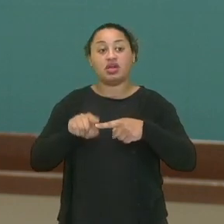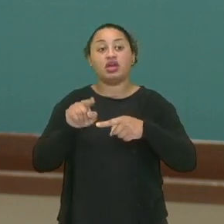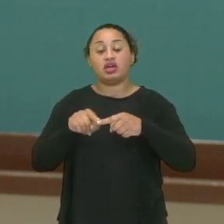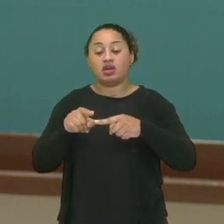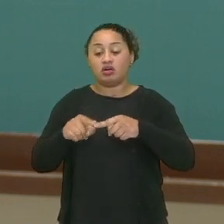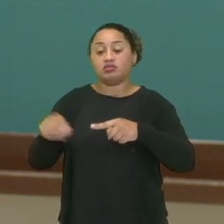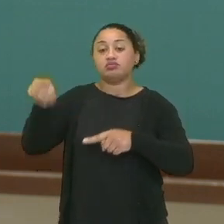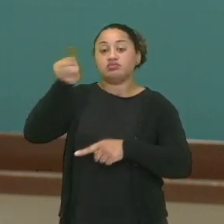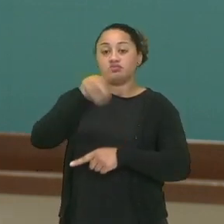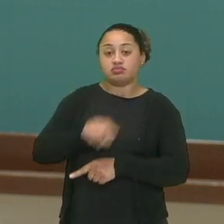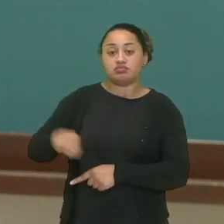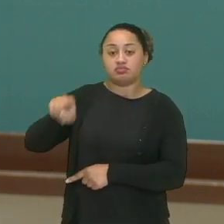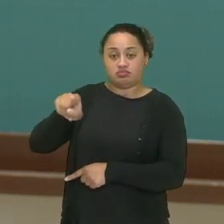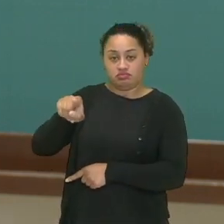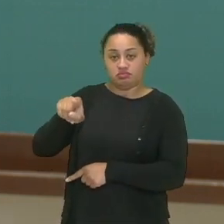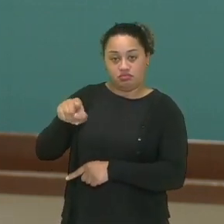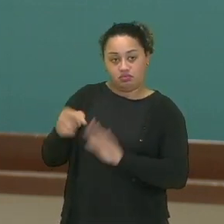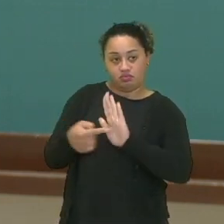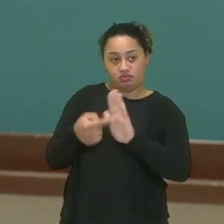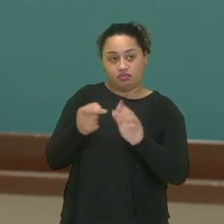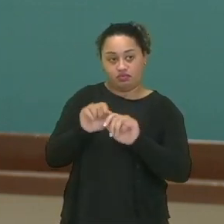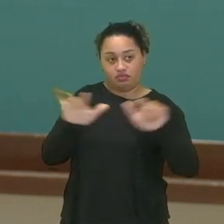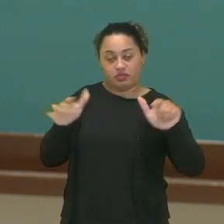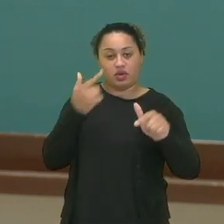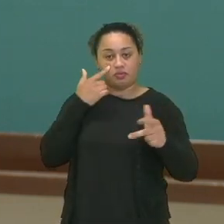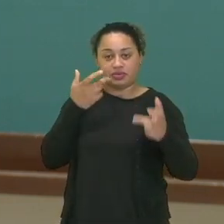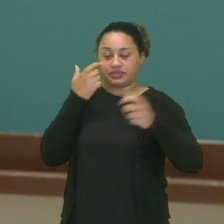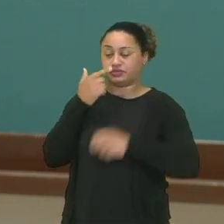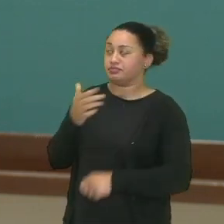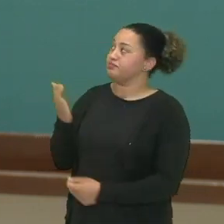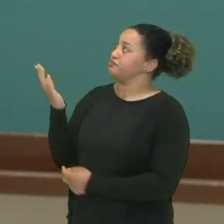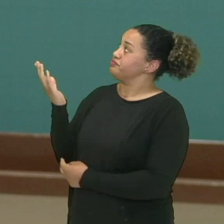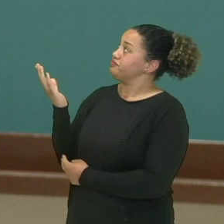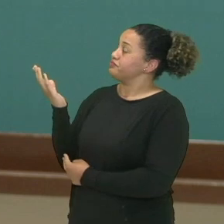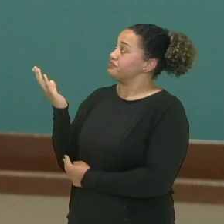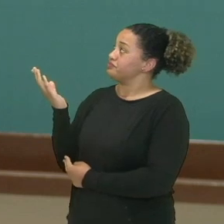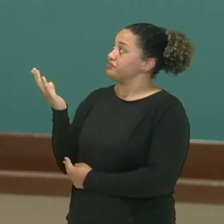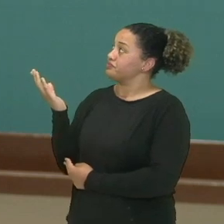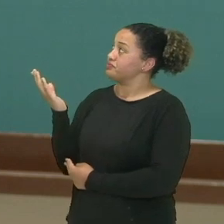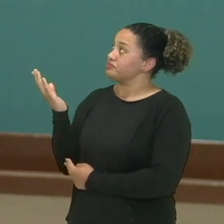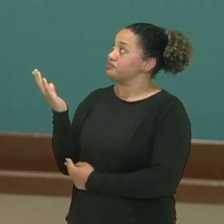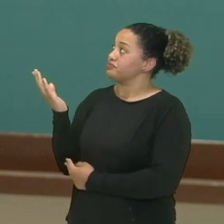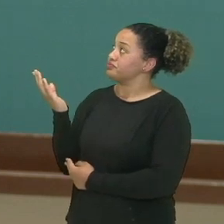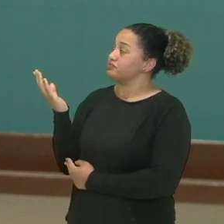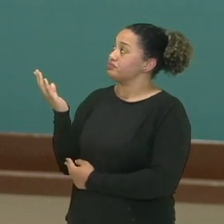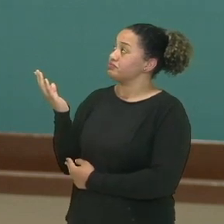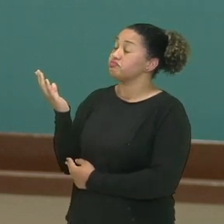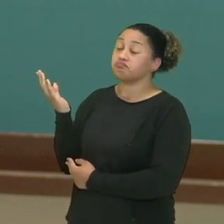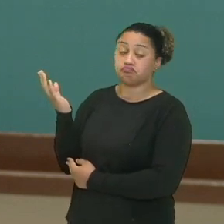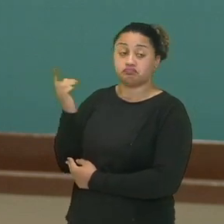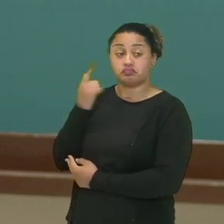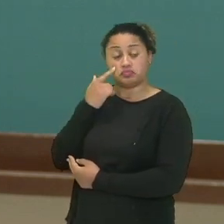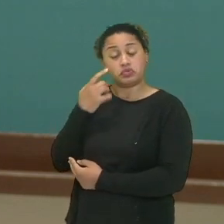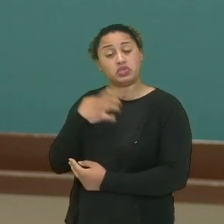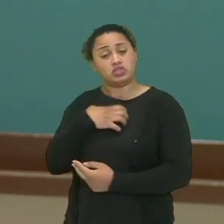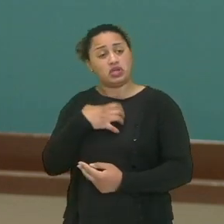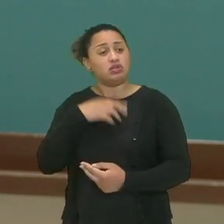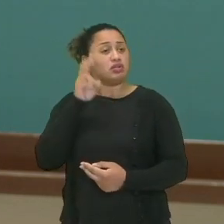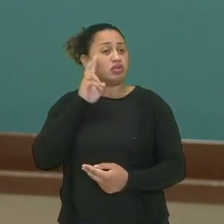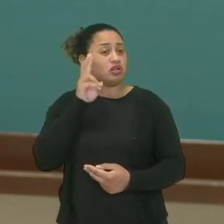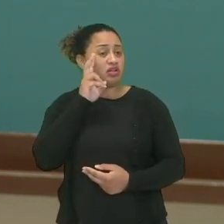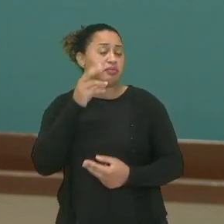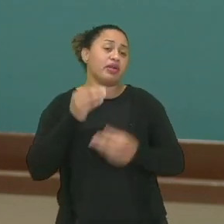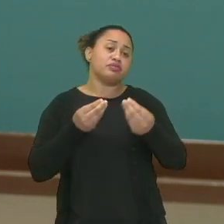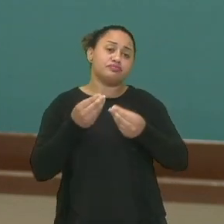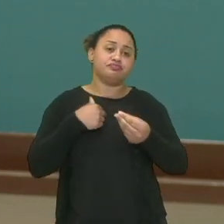que a gente tem a voltinha completa, tá bom? Então, são formas de a gente associá-los com o giro, com manobras, tá bom?